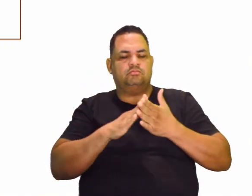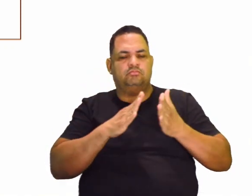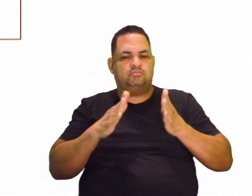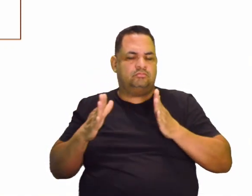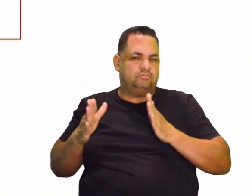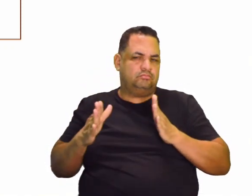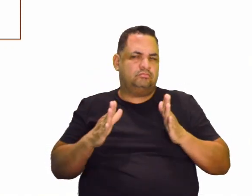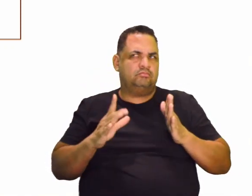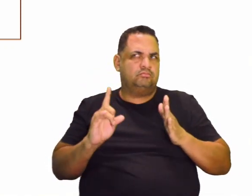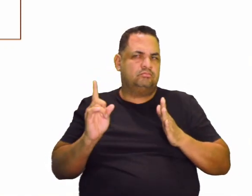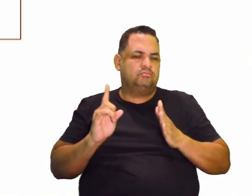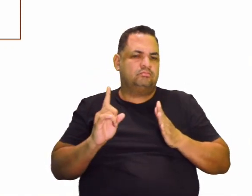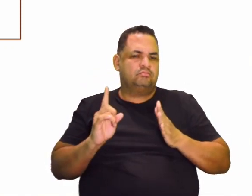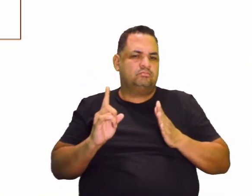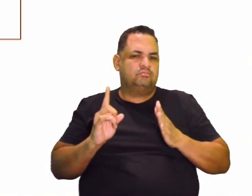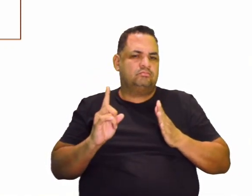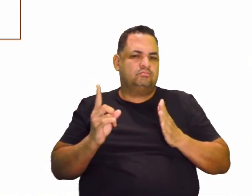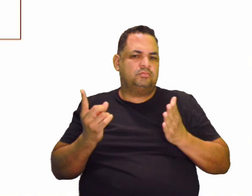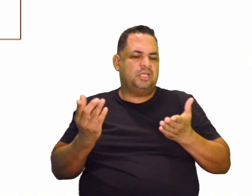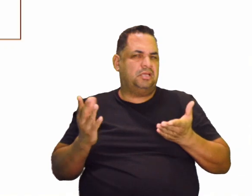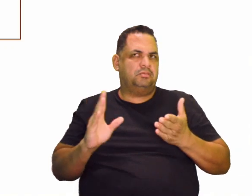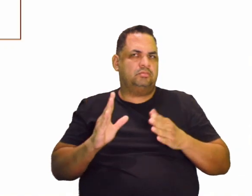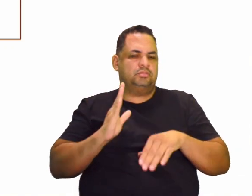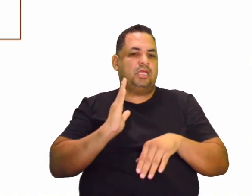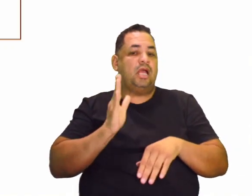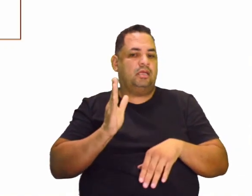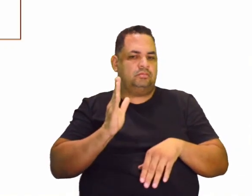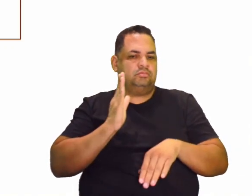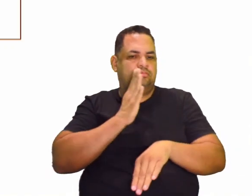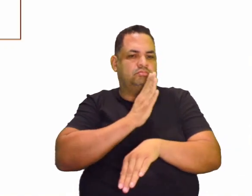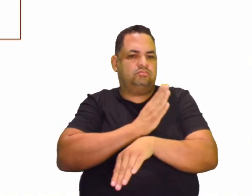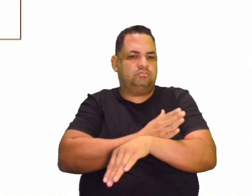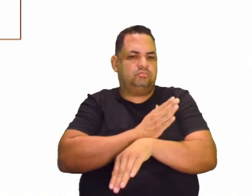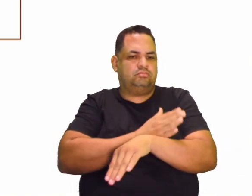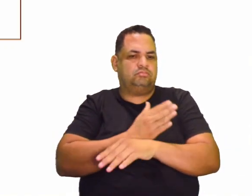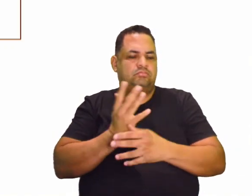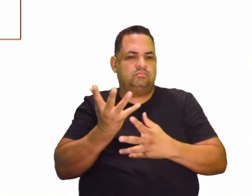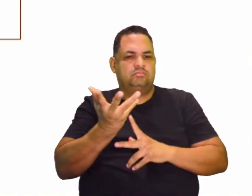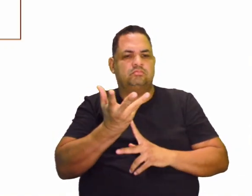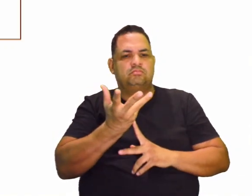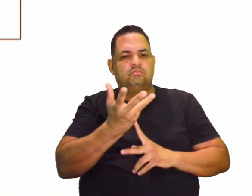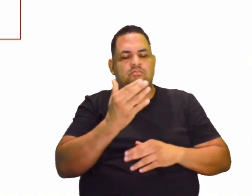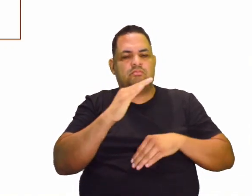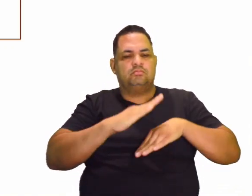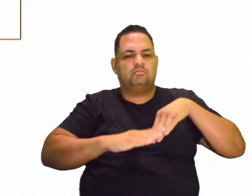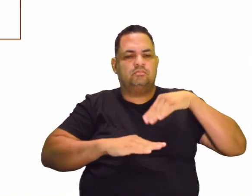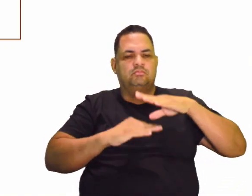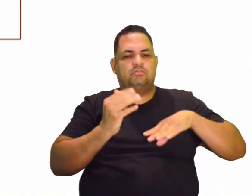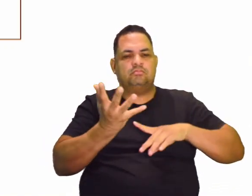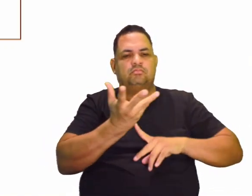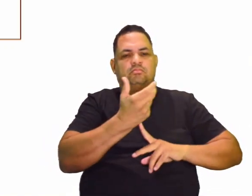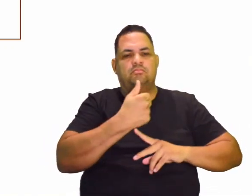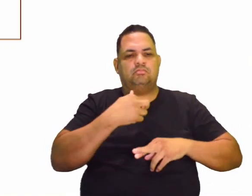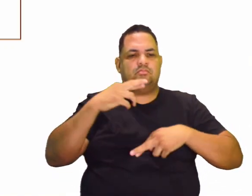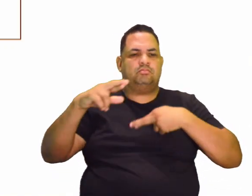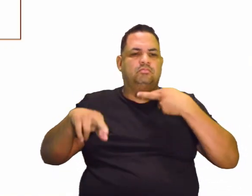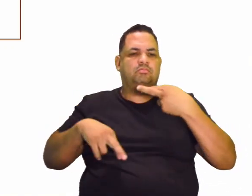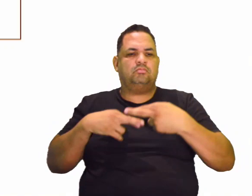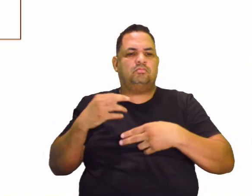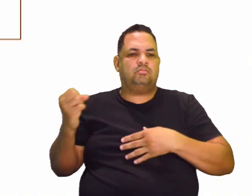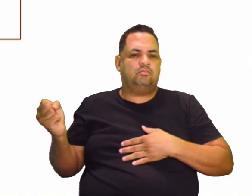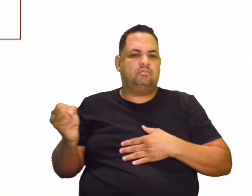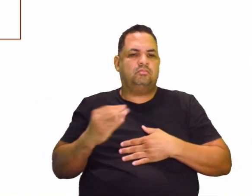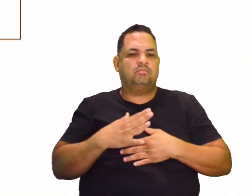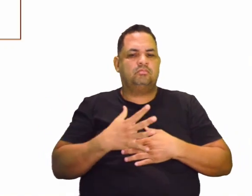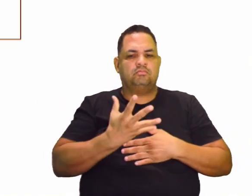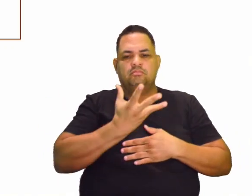período medieval, já de artistas lá do Renascimento. Eu esqueci o nome desse